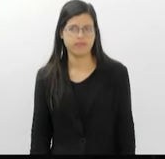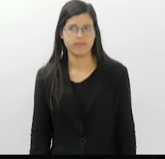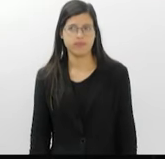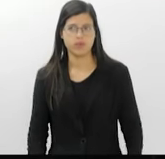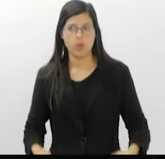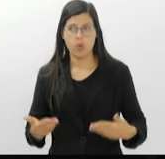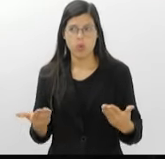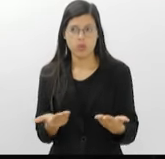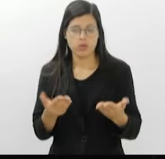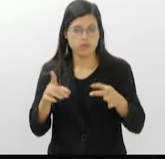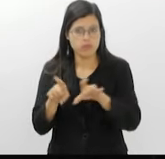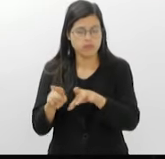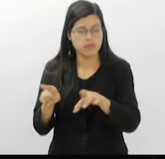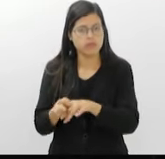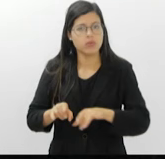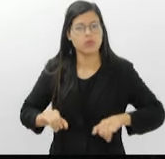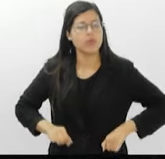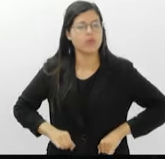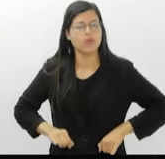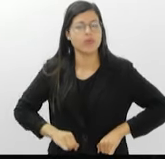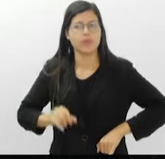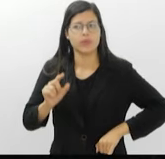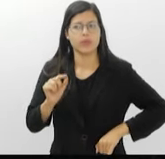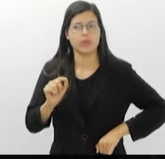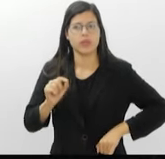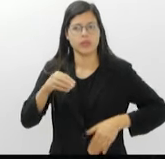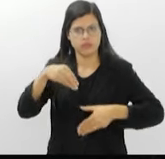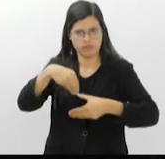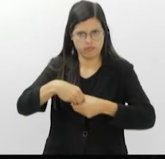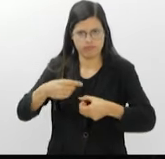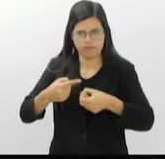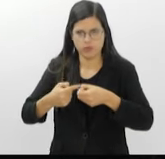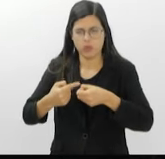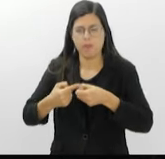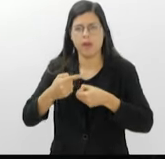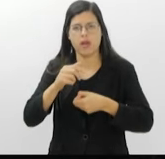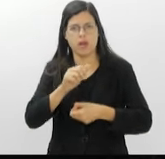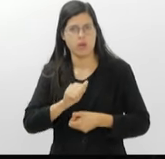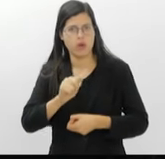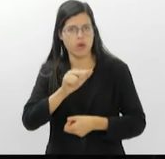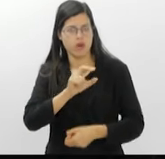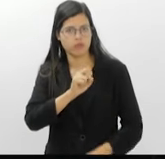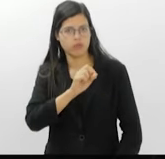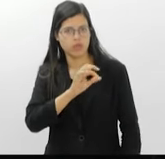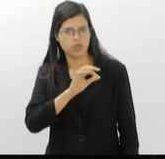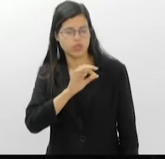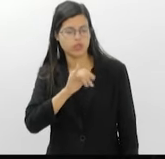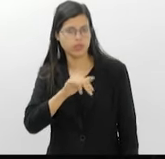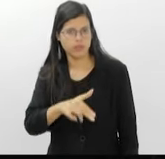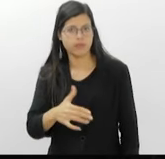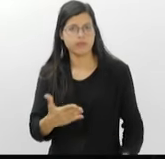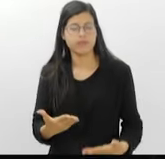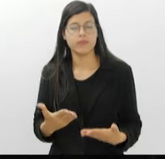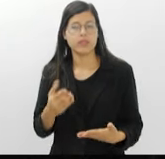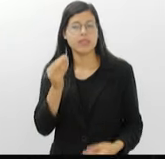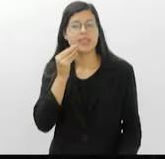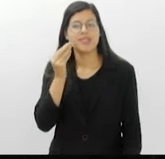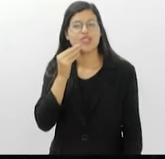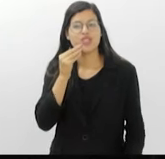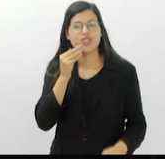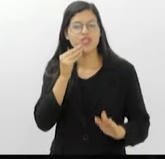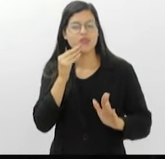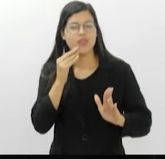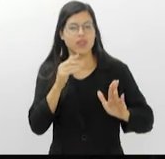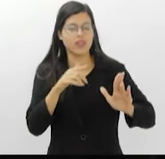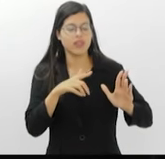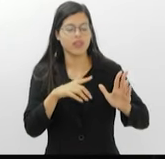Hoje também a gente sofre lá, também dentro do bairro de Auschwitz, a tentativa constantemente da milícia